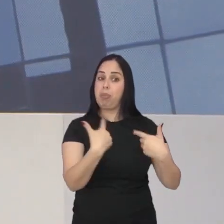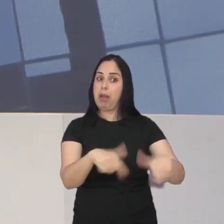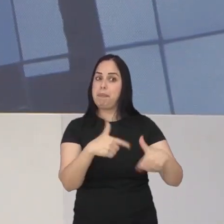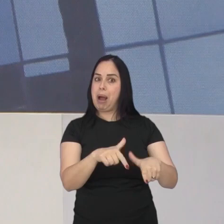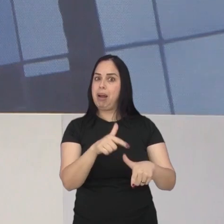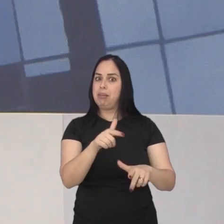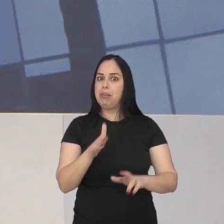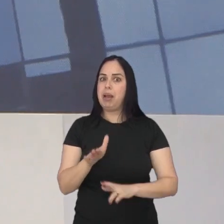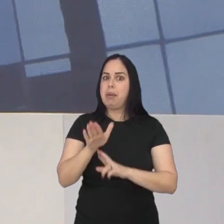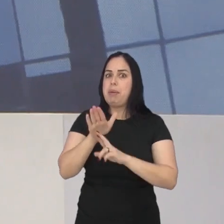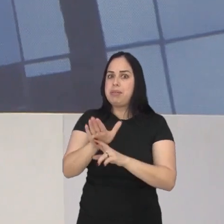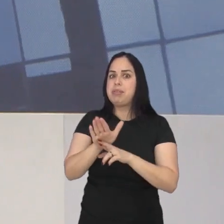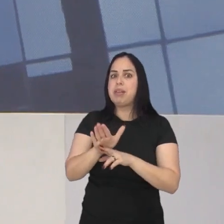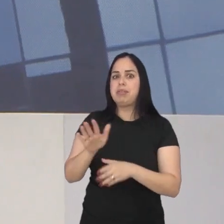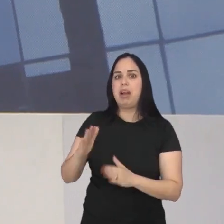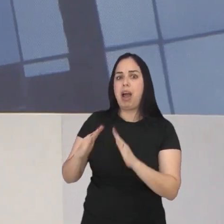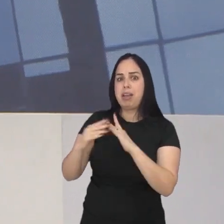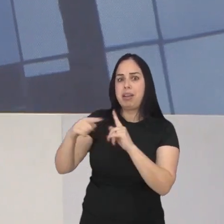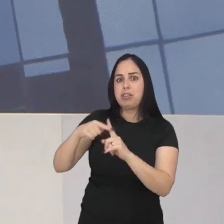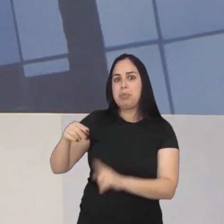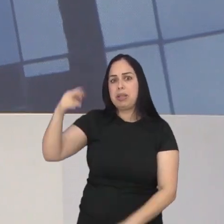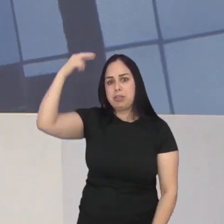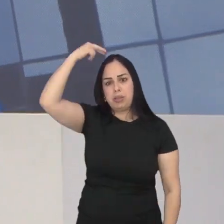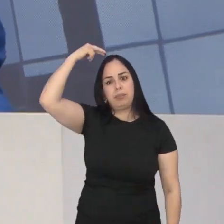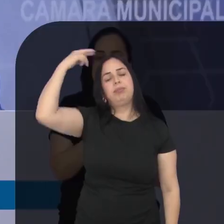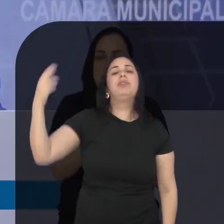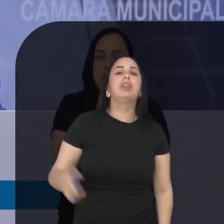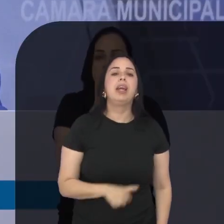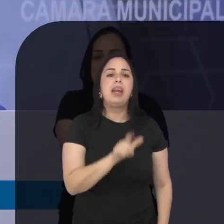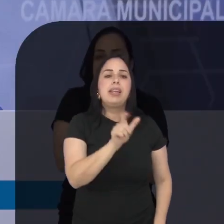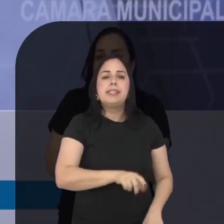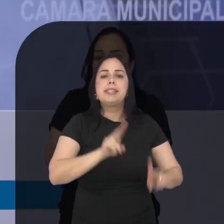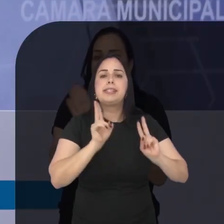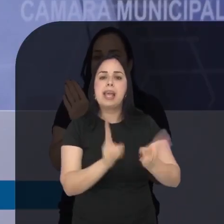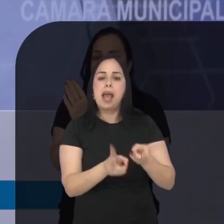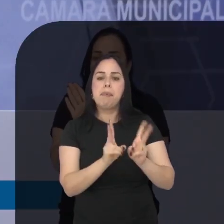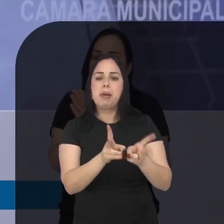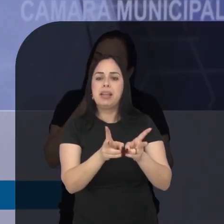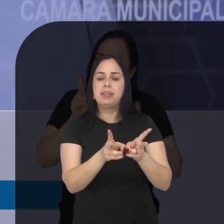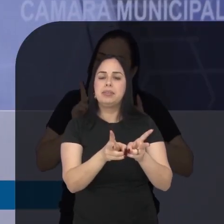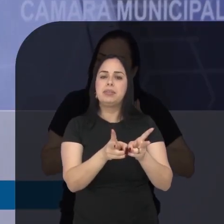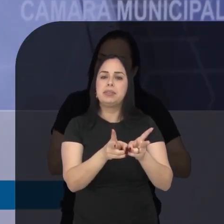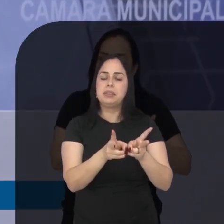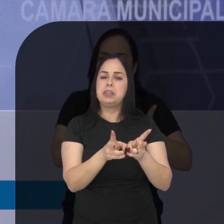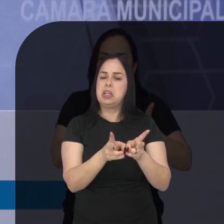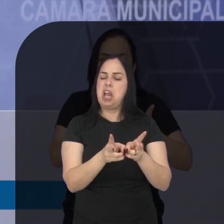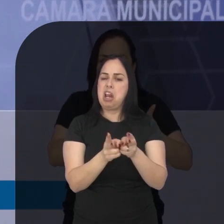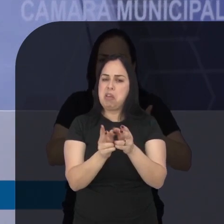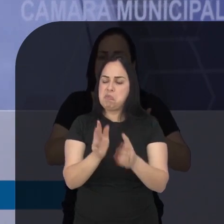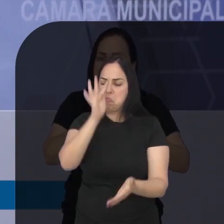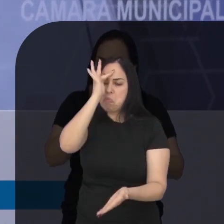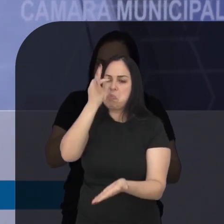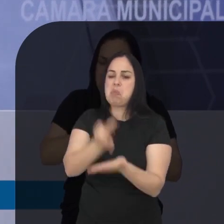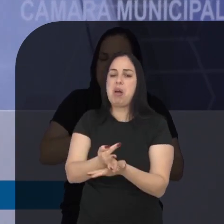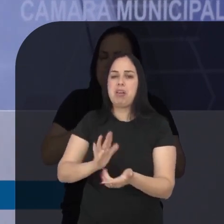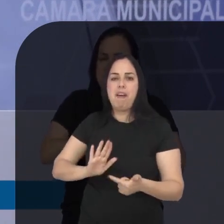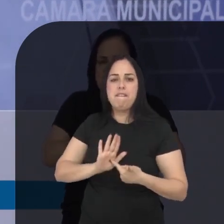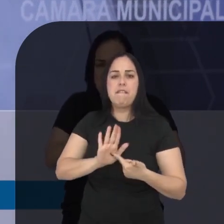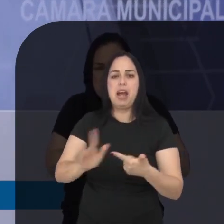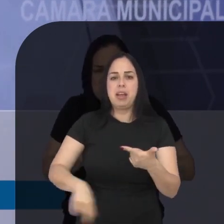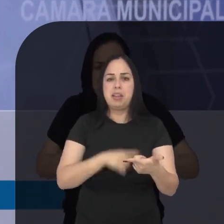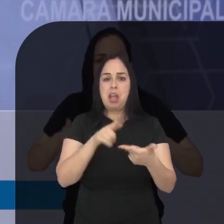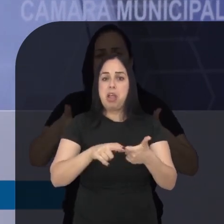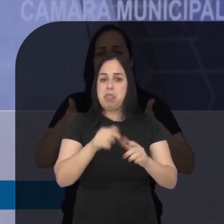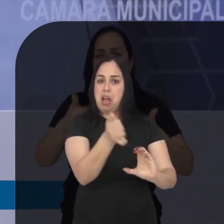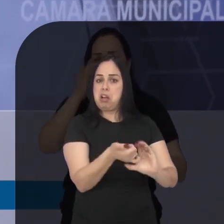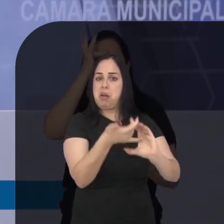à frente da Igreja Evangélica Batista Renovada. Ele sempre foi inteiro na sua fé,